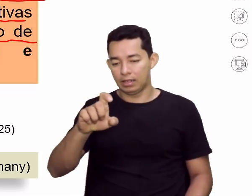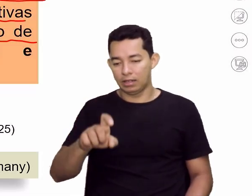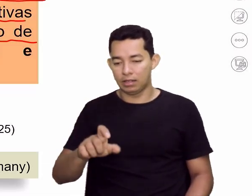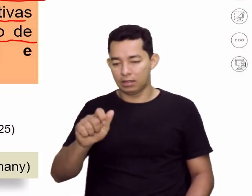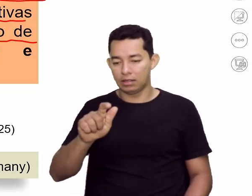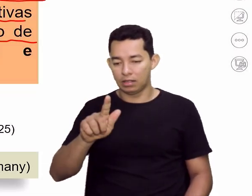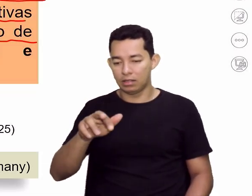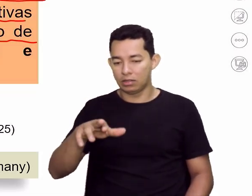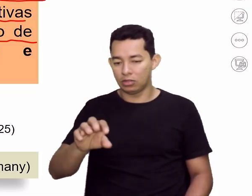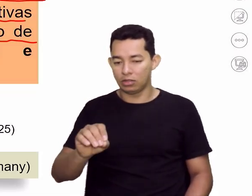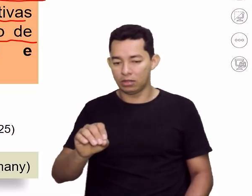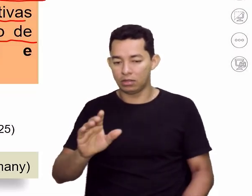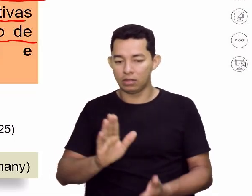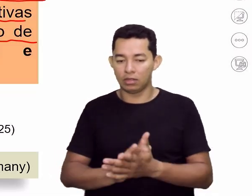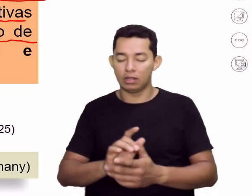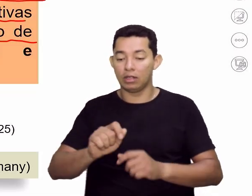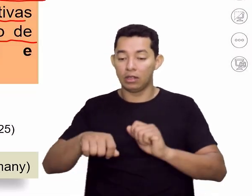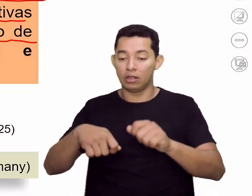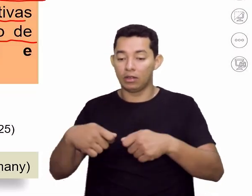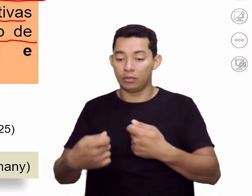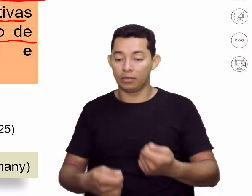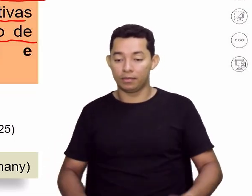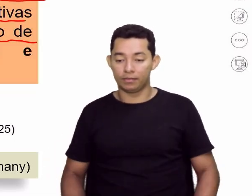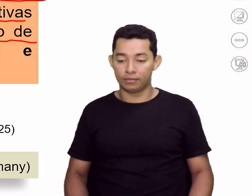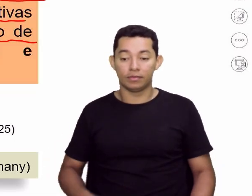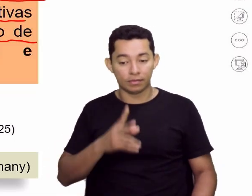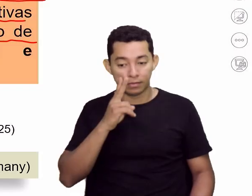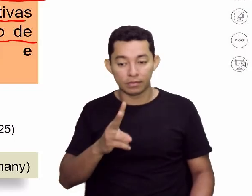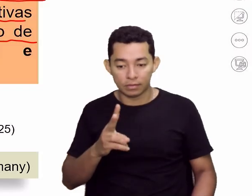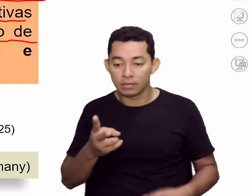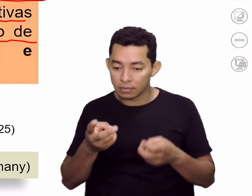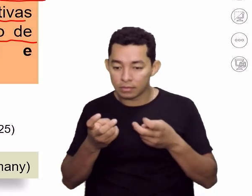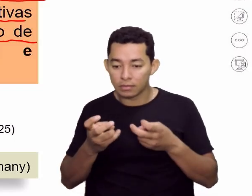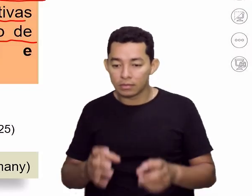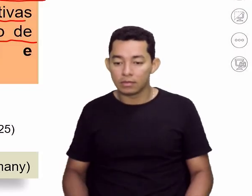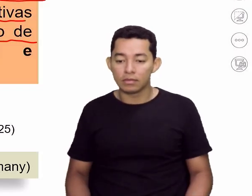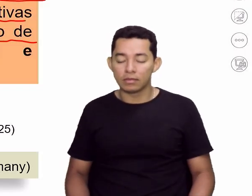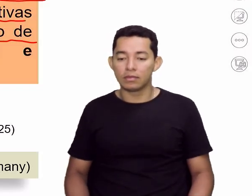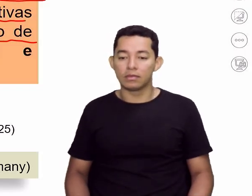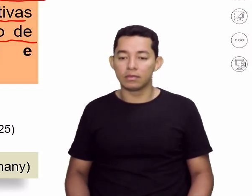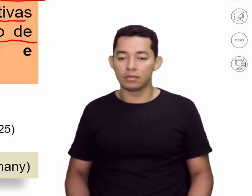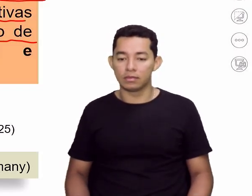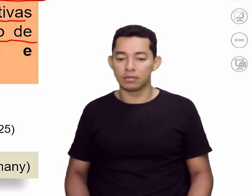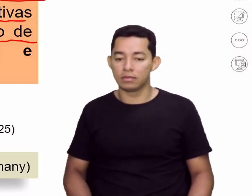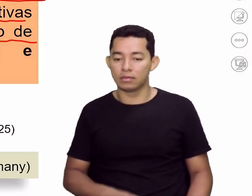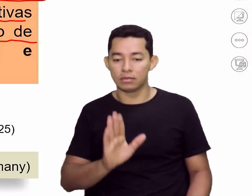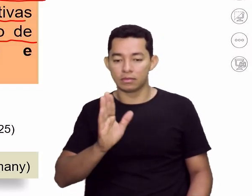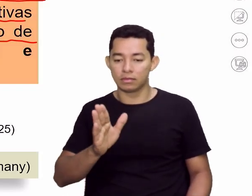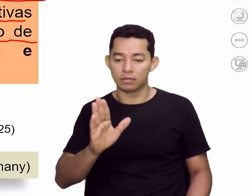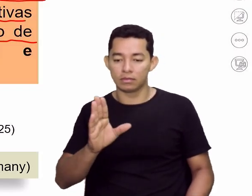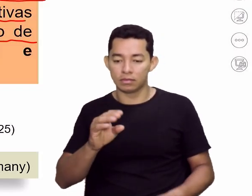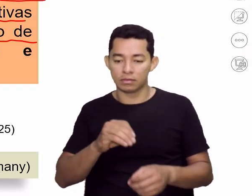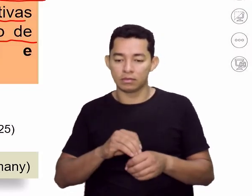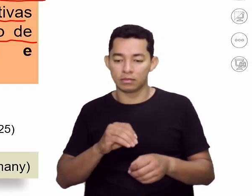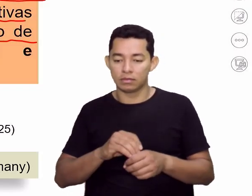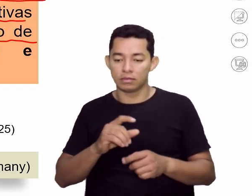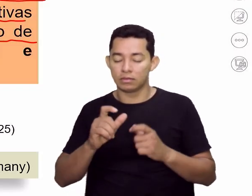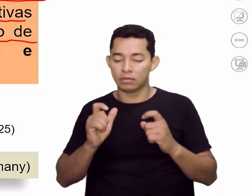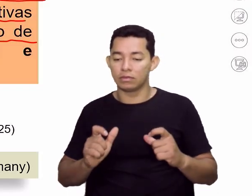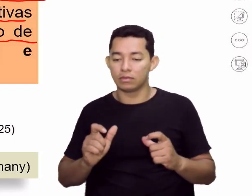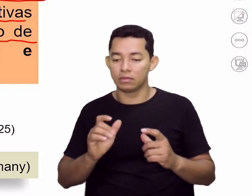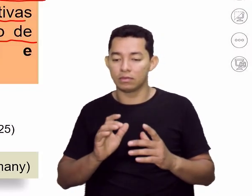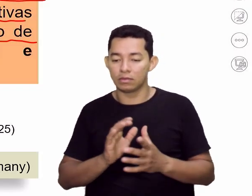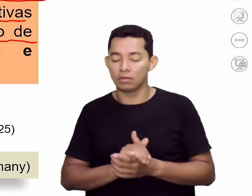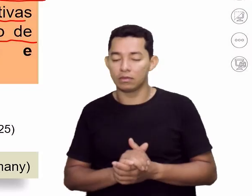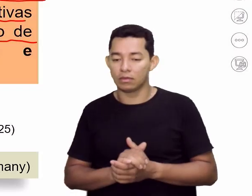e simbolismo. Está vendo aí? Então, o artista já coloca a